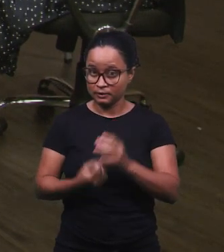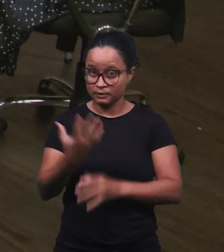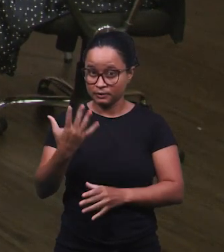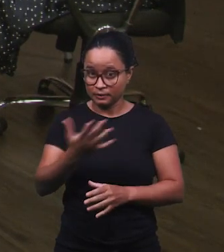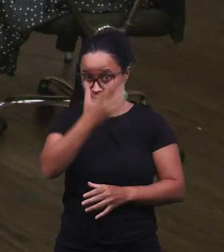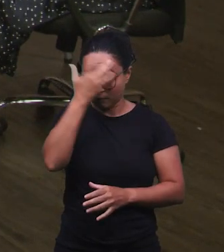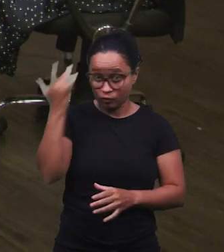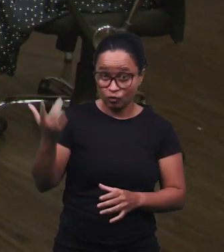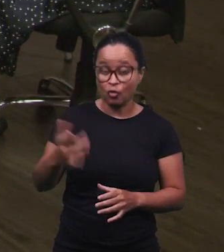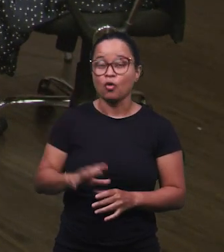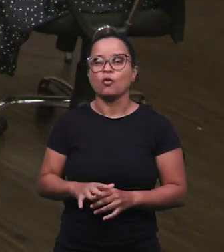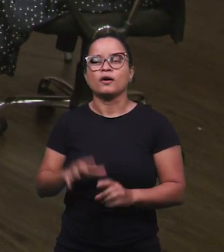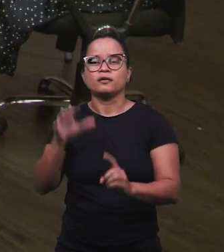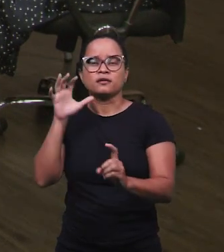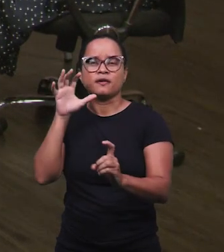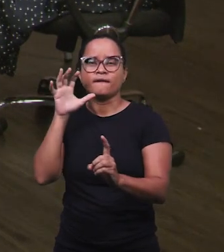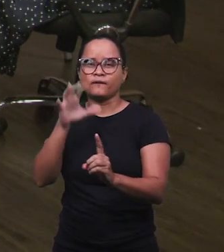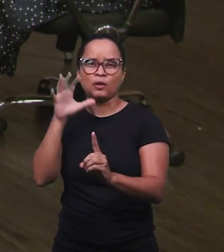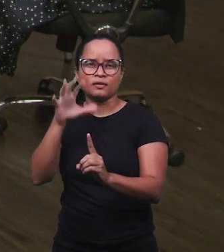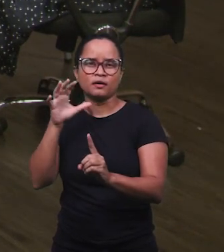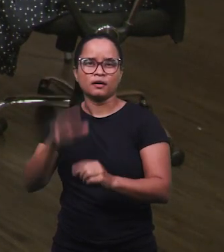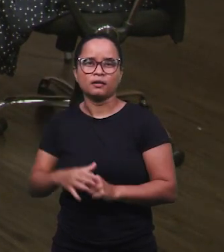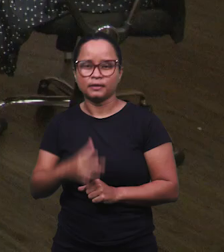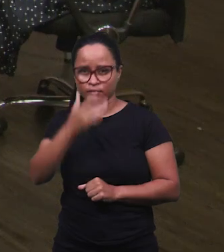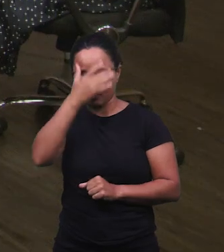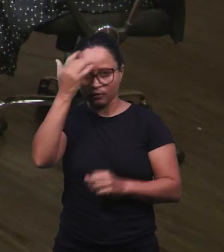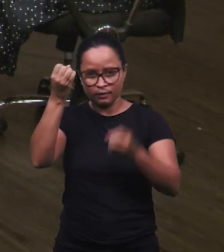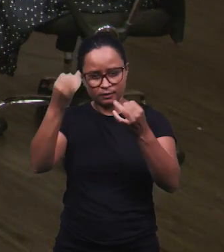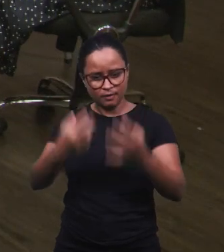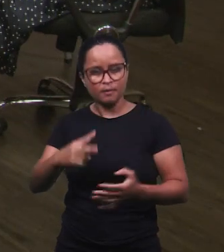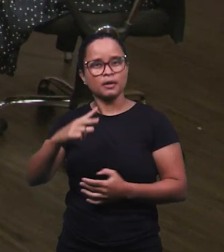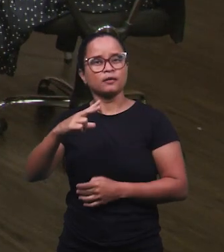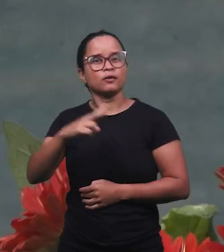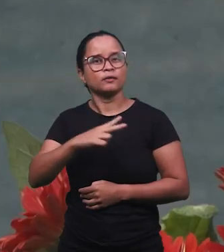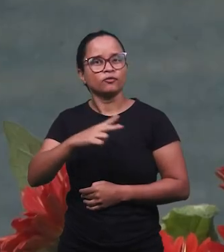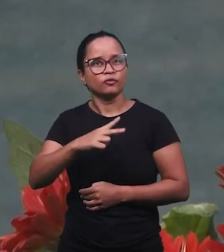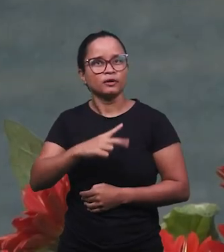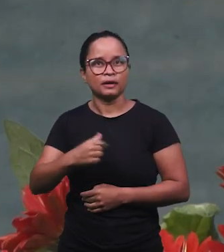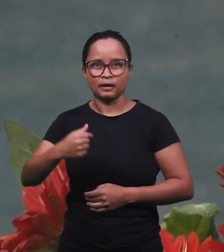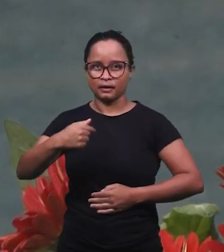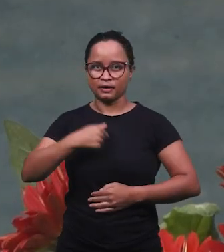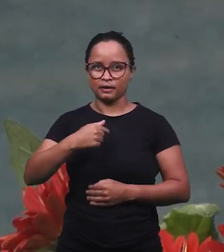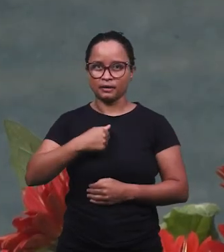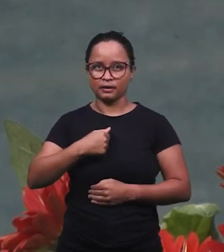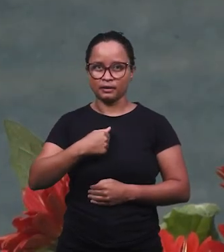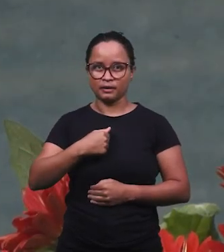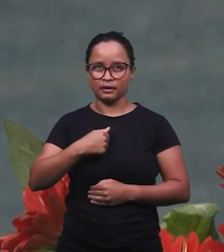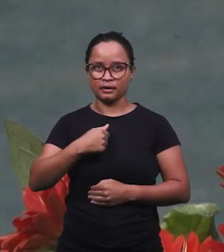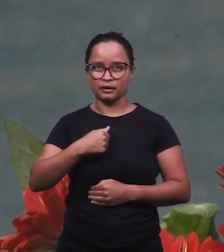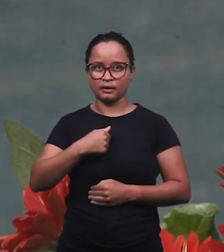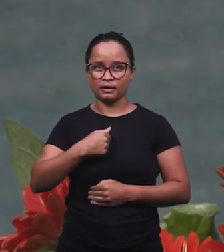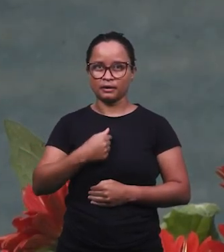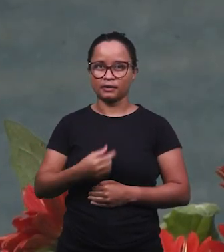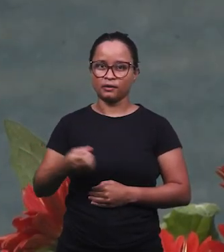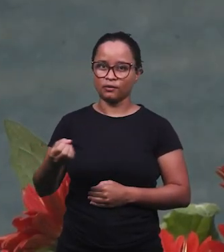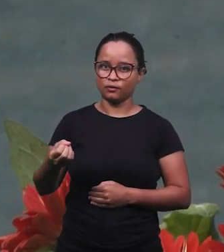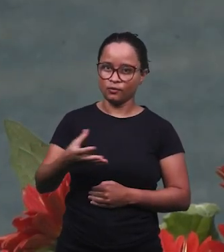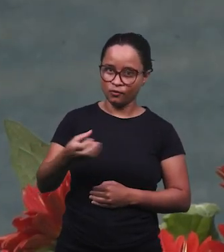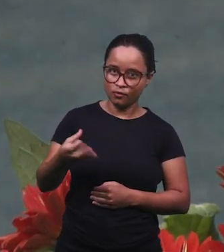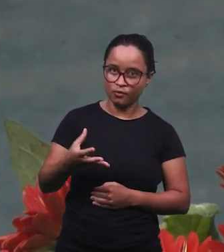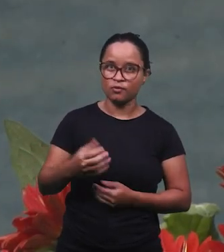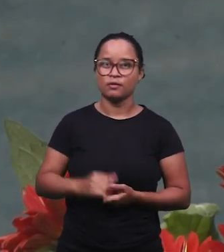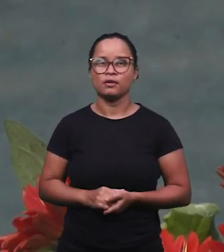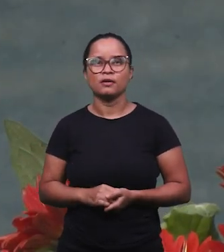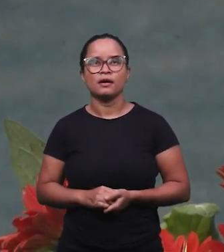dos influenciadores, quando a pessoa fala um pouco da sua vida pessoal. Eu sou muito reticente com relação a isso,